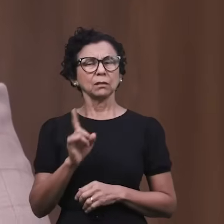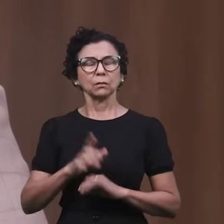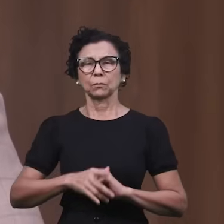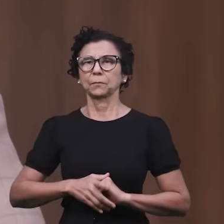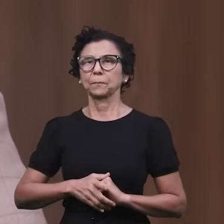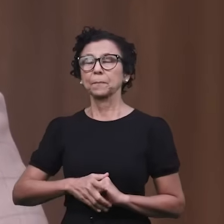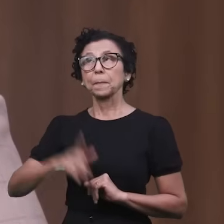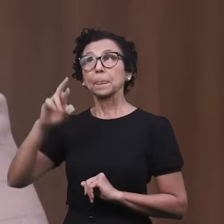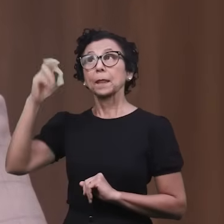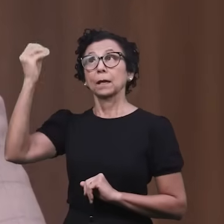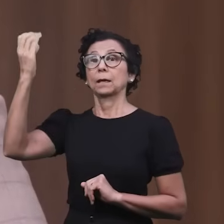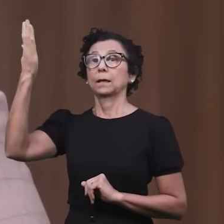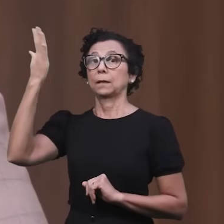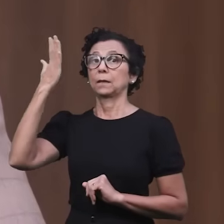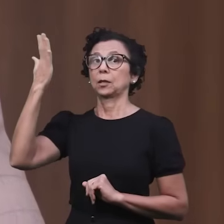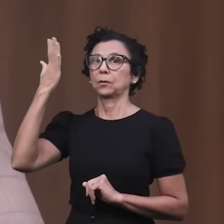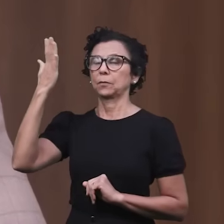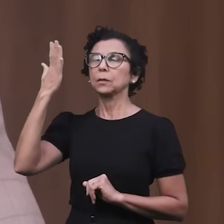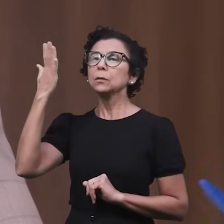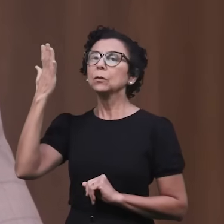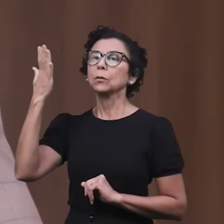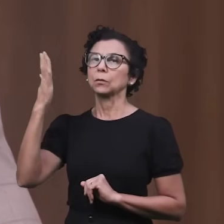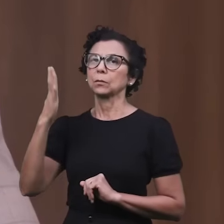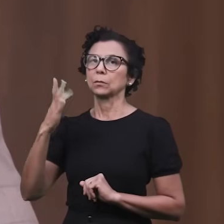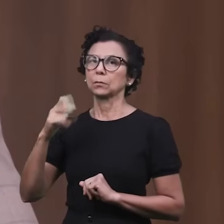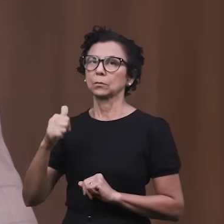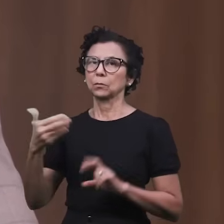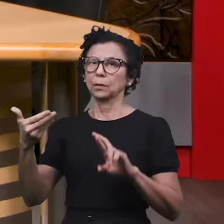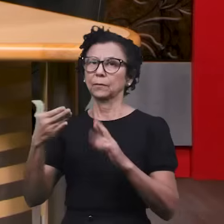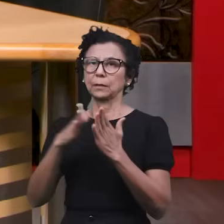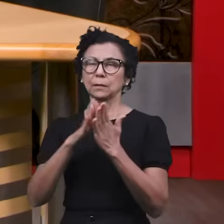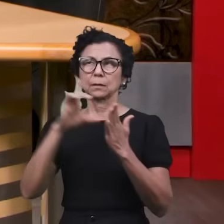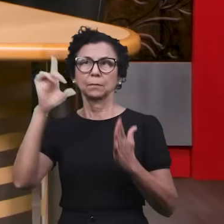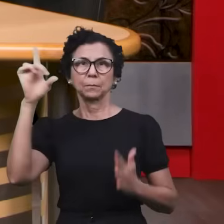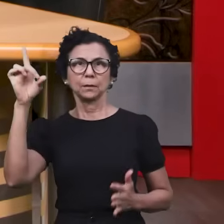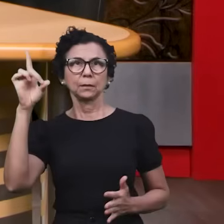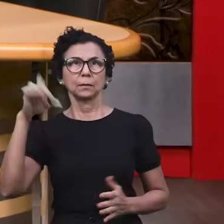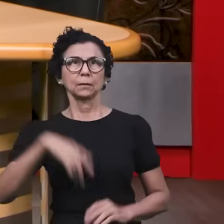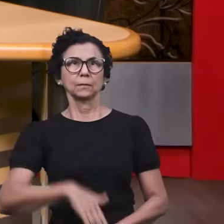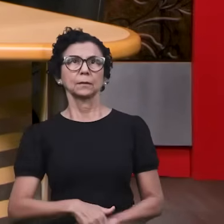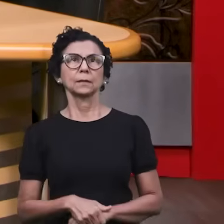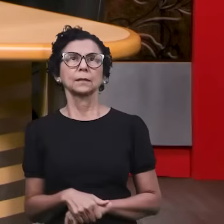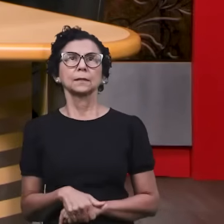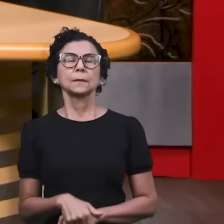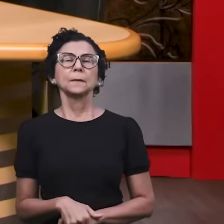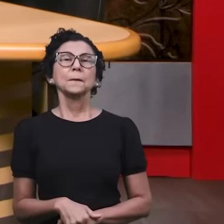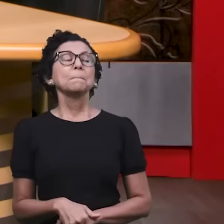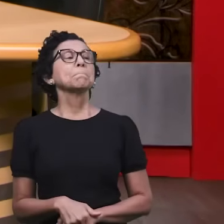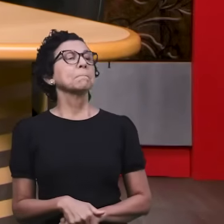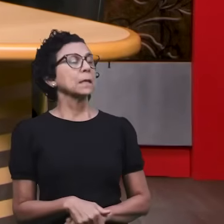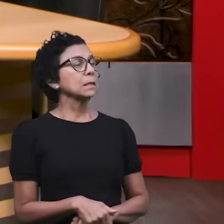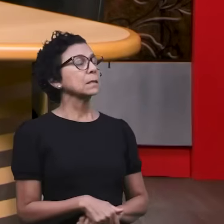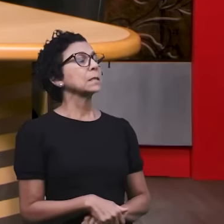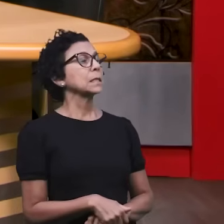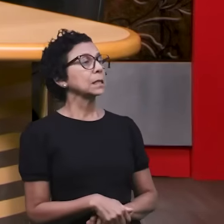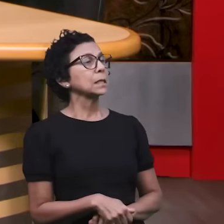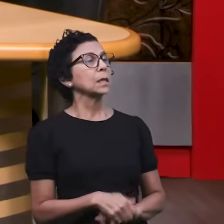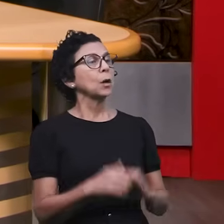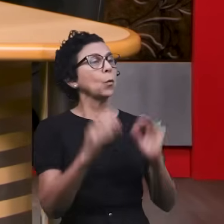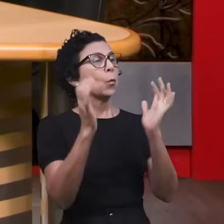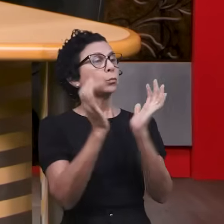Senhor revelou para nós dentro da palavra. Então, você colocou bem, é um conjunto, né?